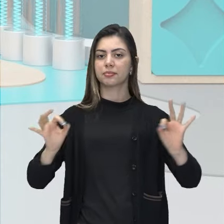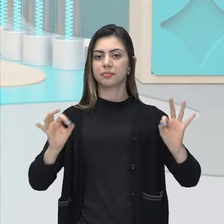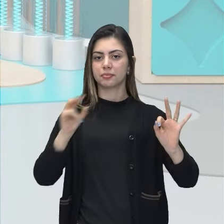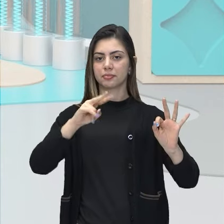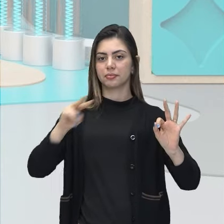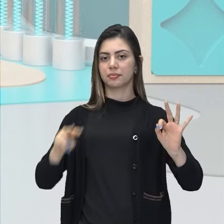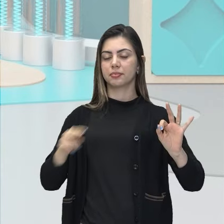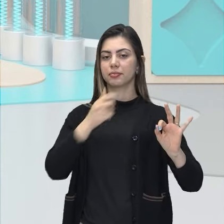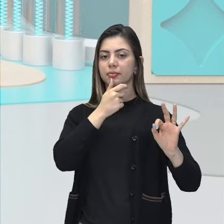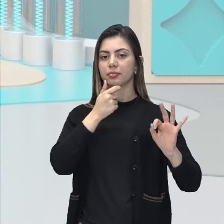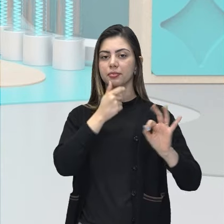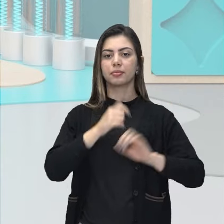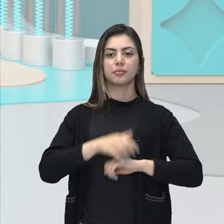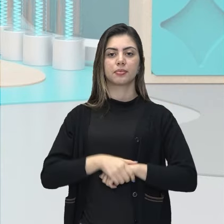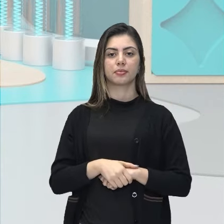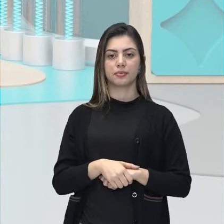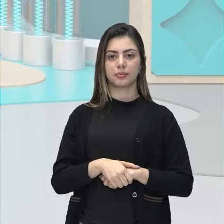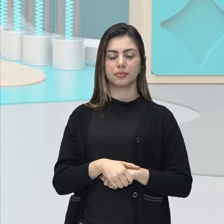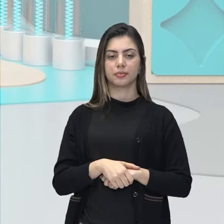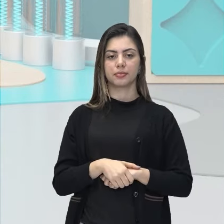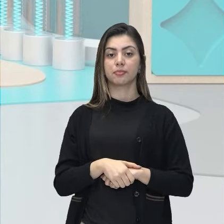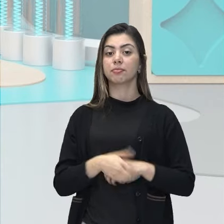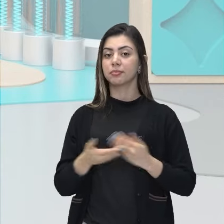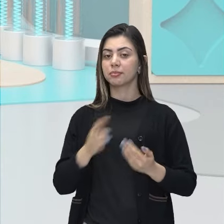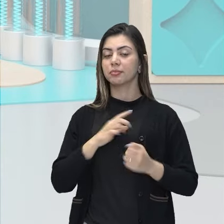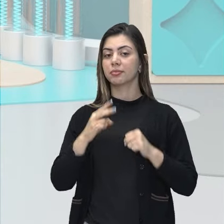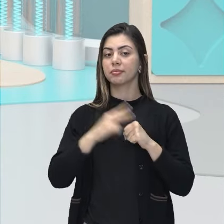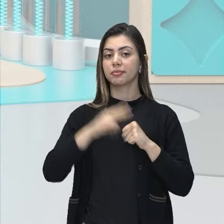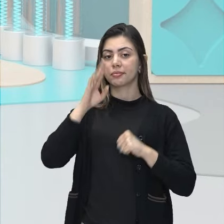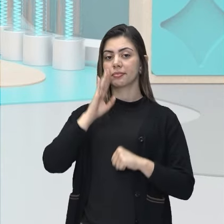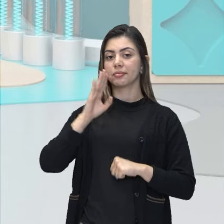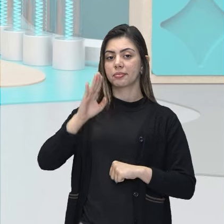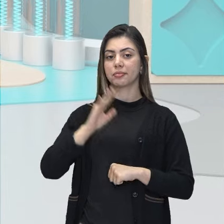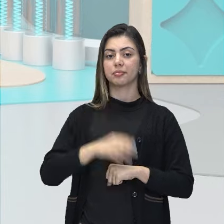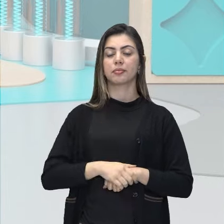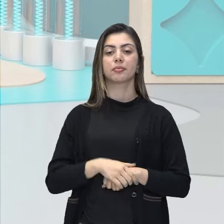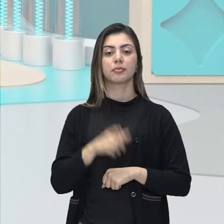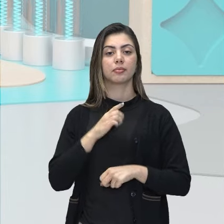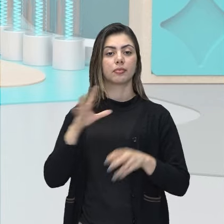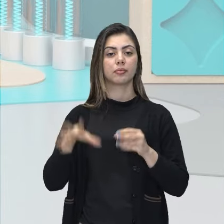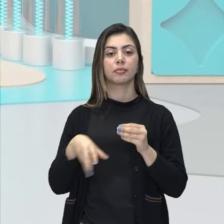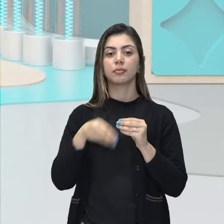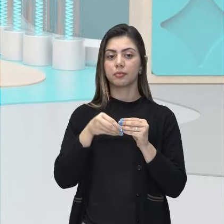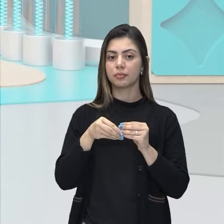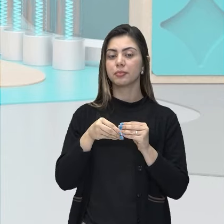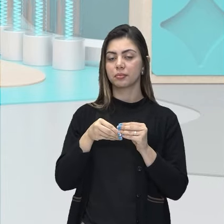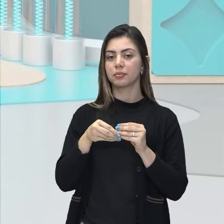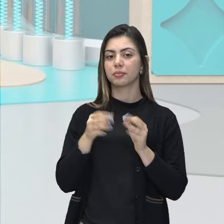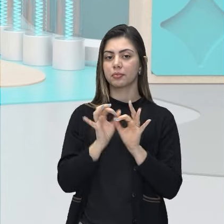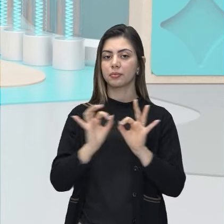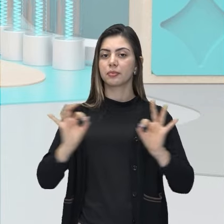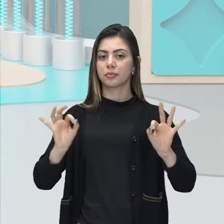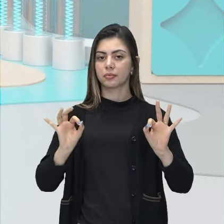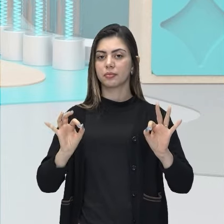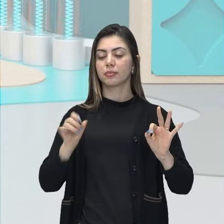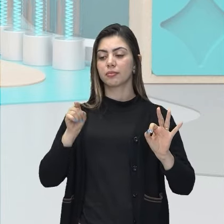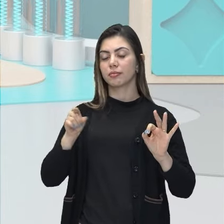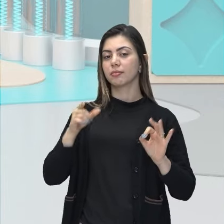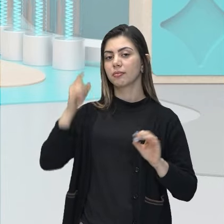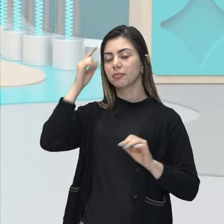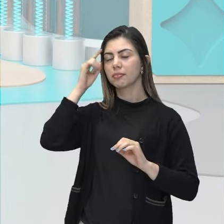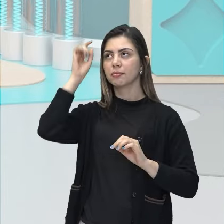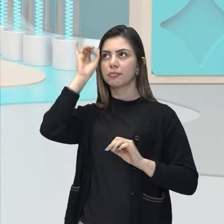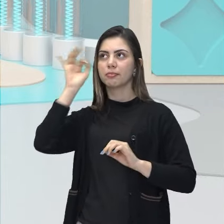to play, que é o verbo principal, e o complemento é o quê? With her dolls, com as bonecas dela,